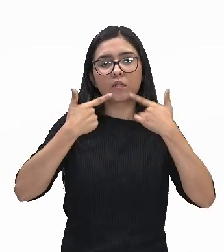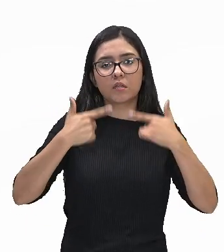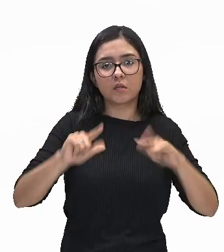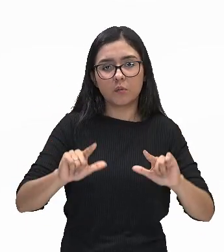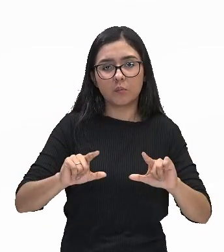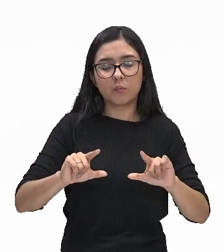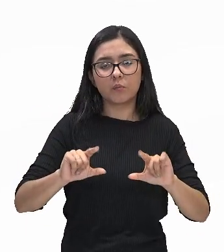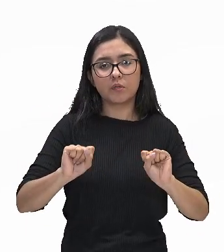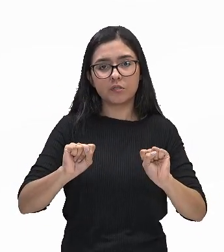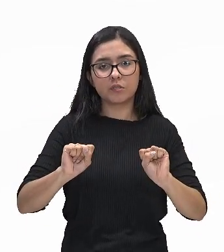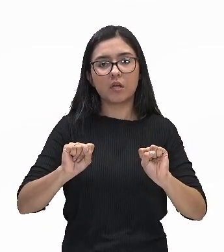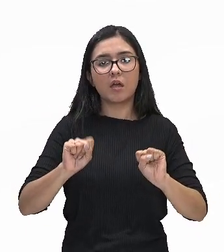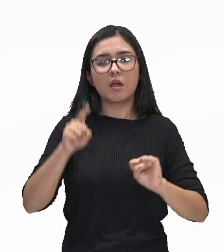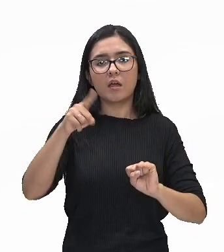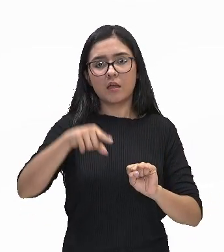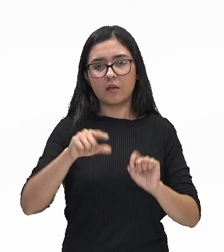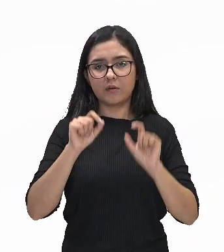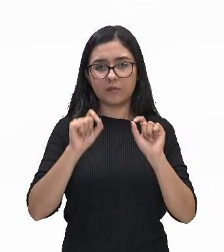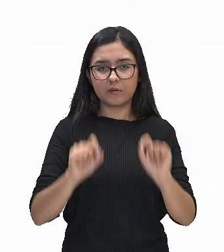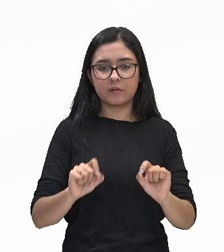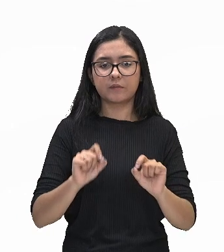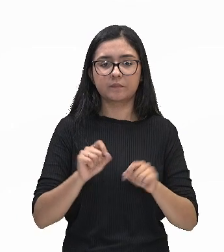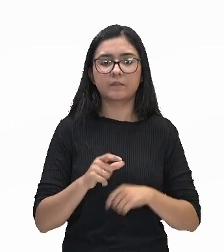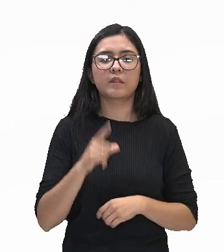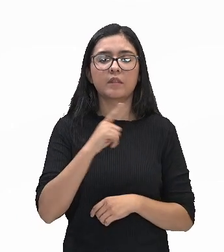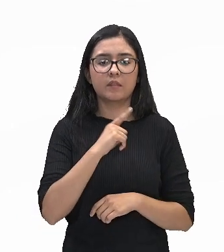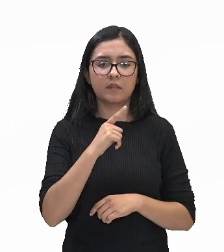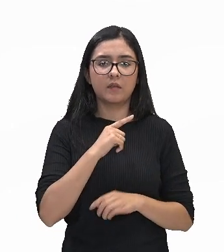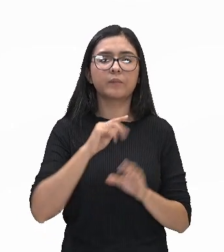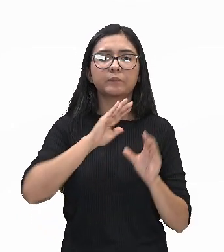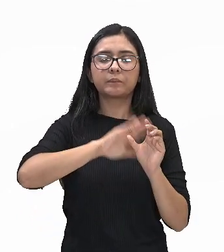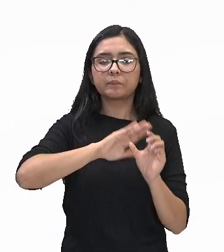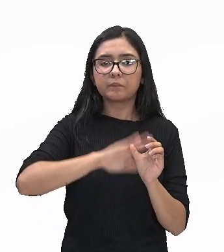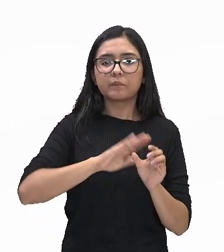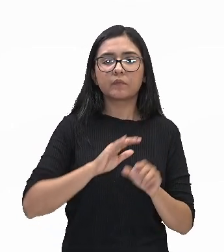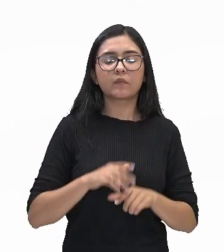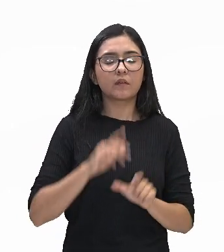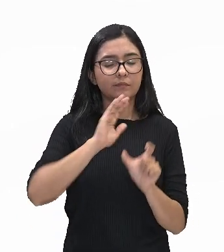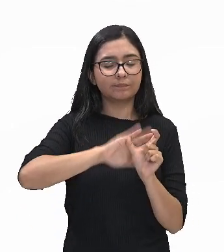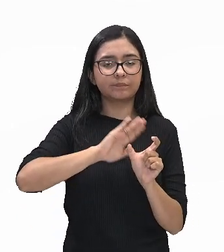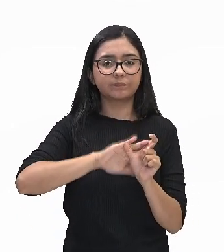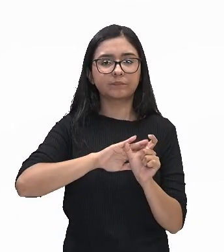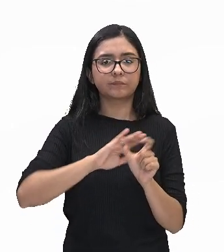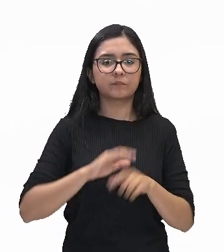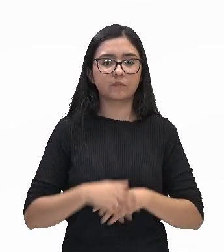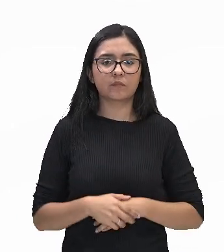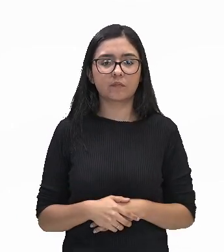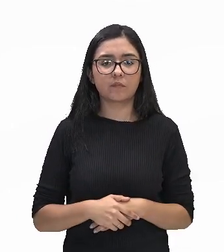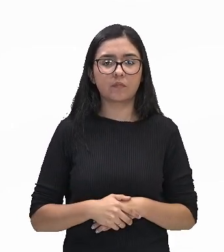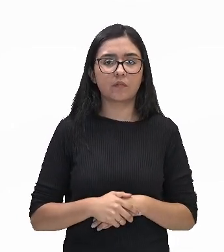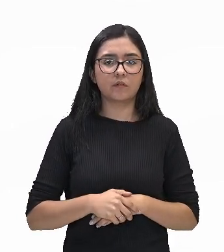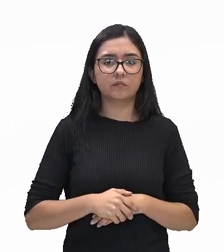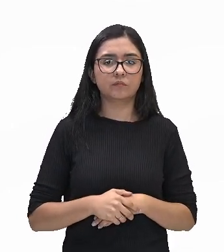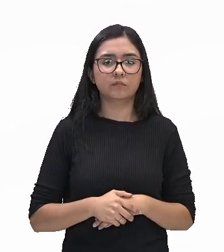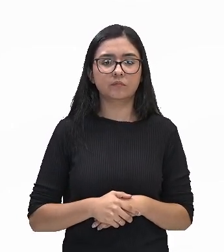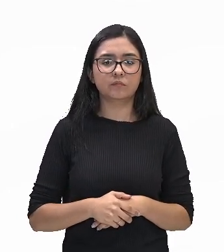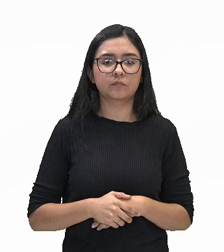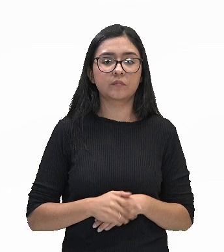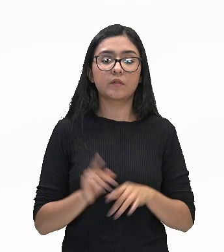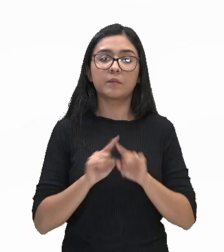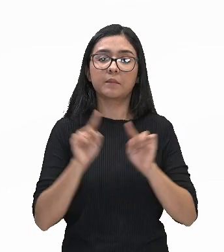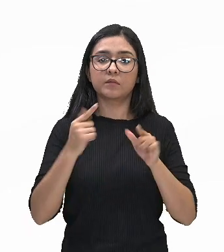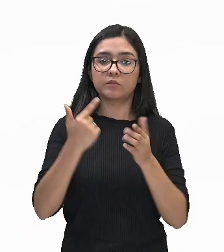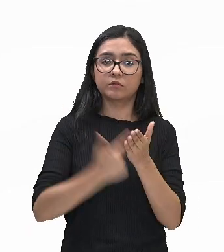ele vai trabalhar com a conotativa, né? Muitas vezes ele trabalha, mas o livro